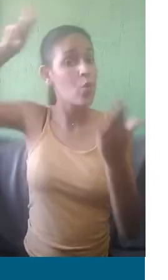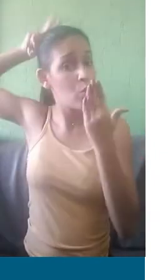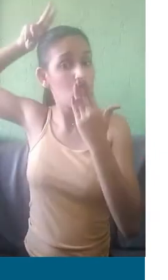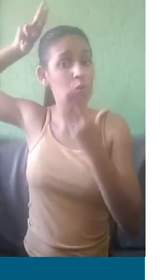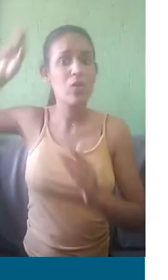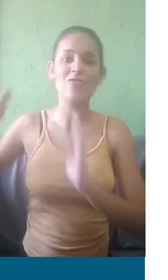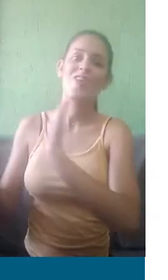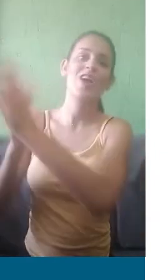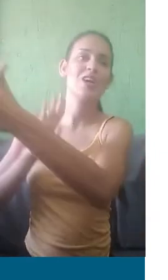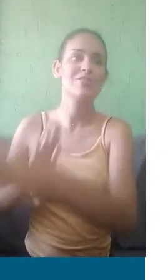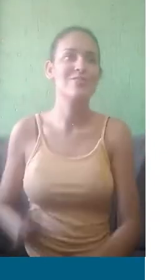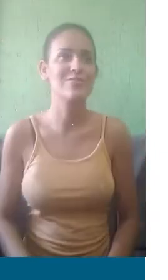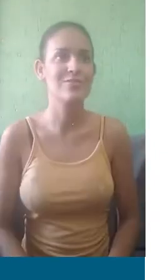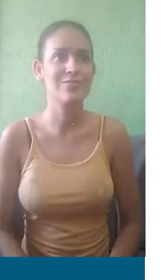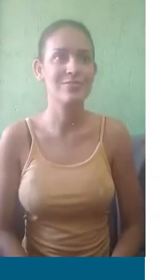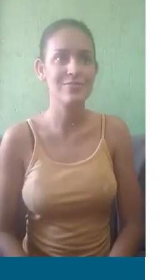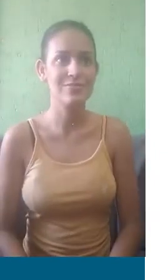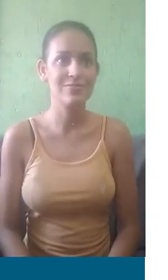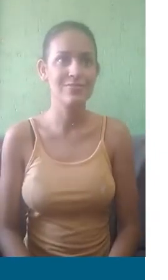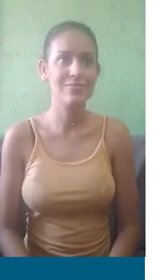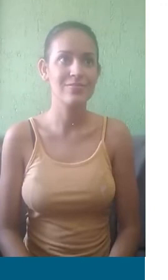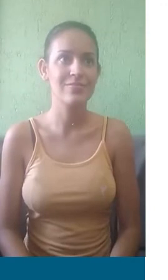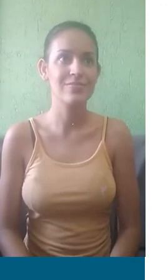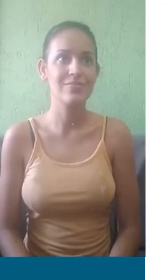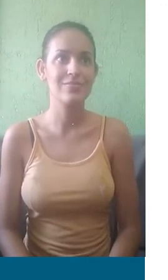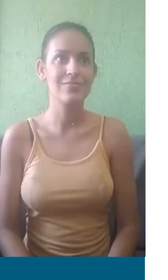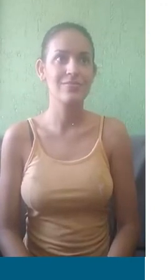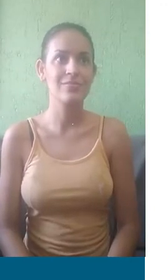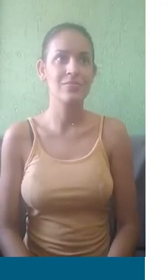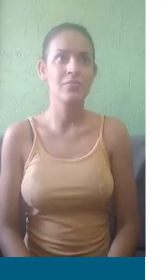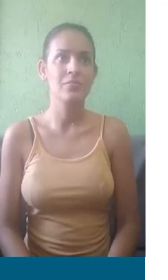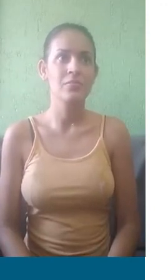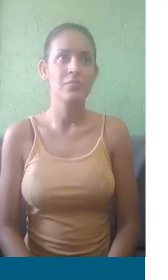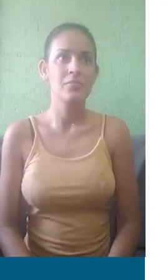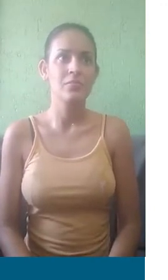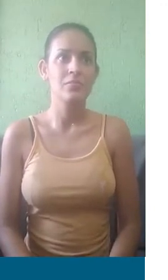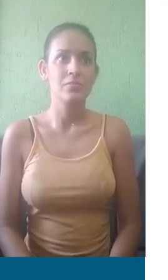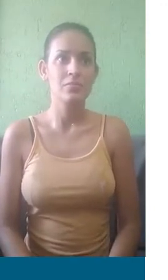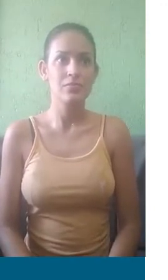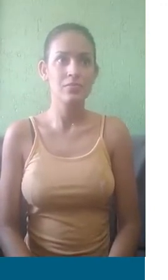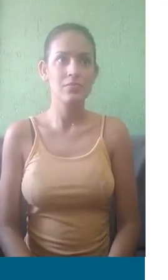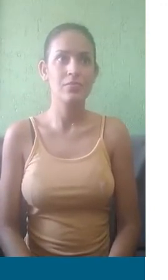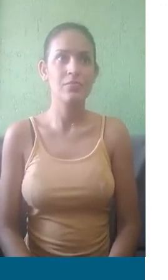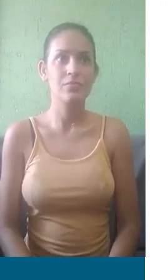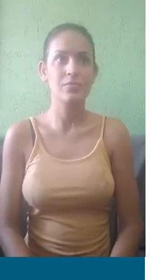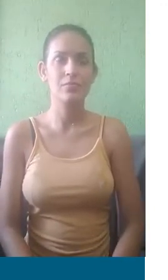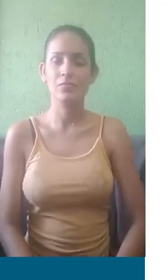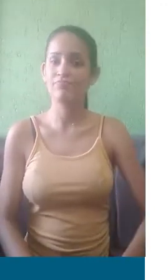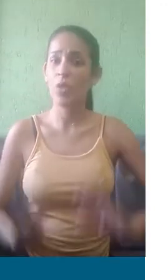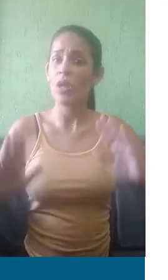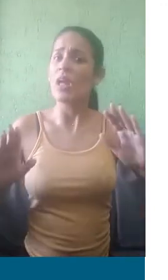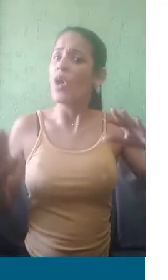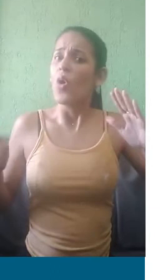transpôs a barra, diz adeus a Pernambuco, fez barulho vucu-vucu, tal e qual o Zeppelin. Mas deu um vento